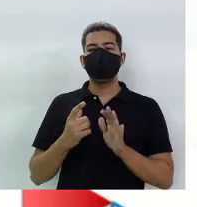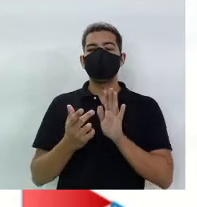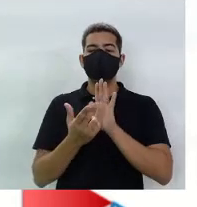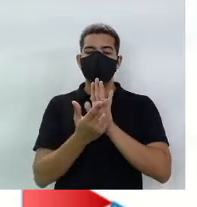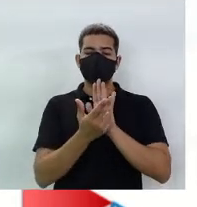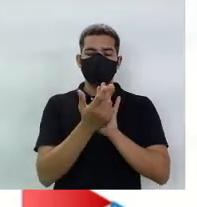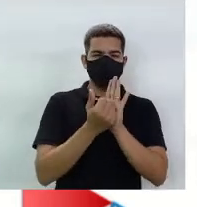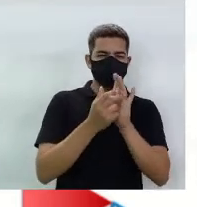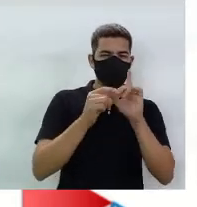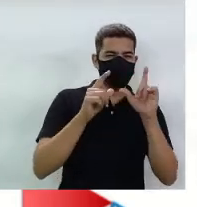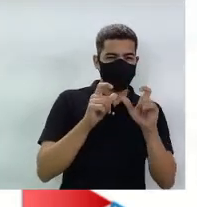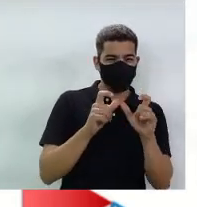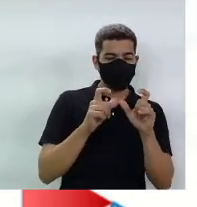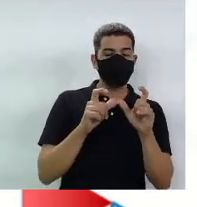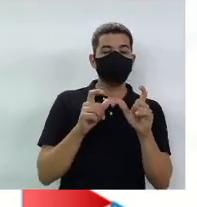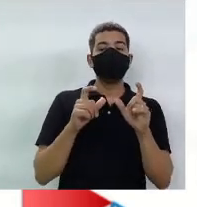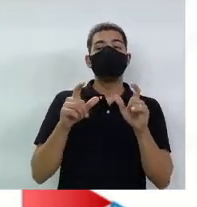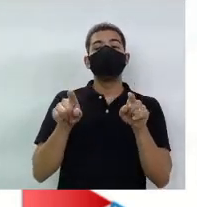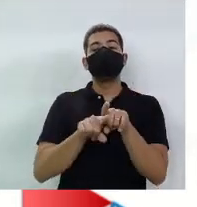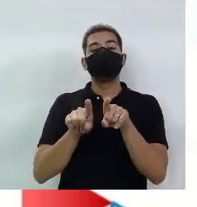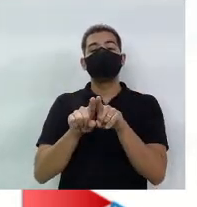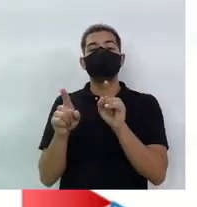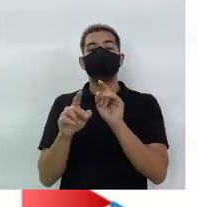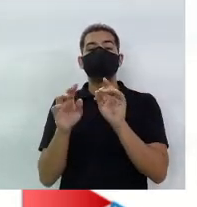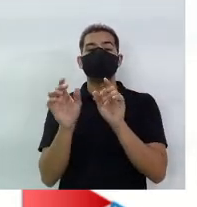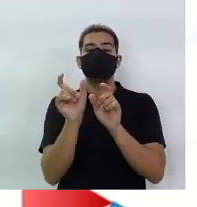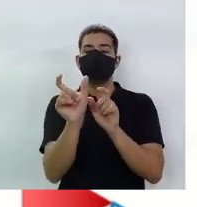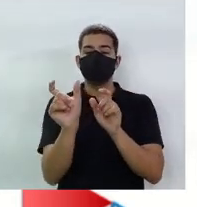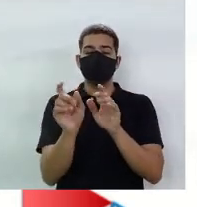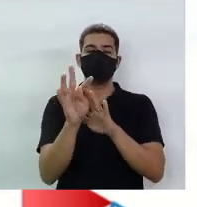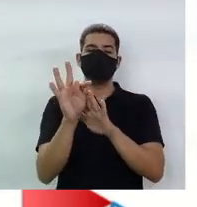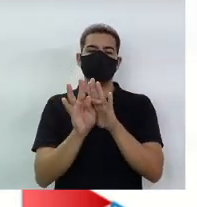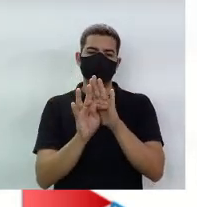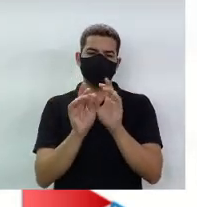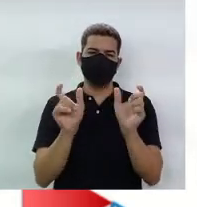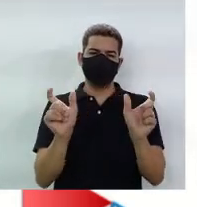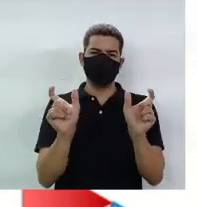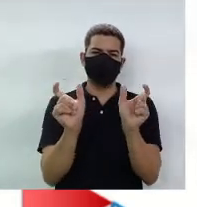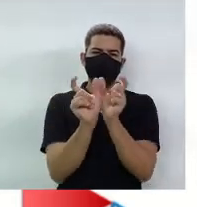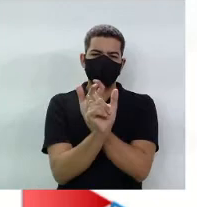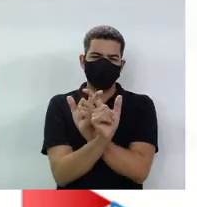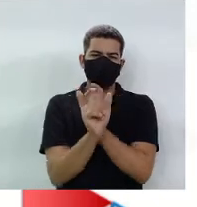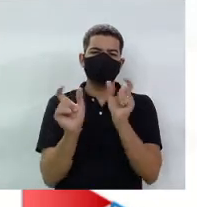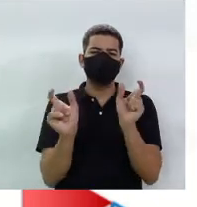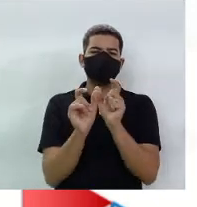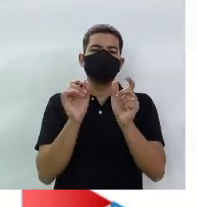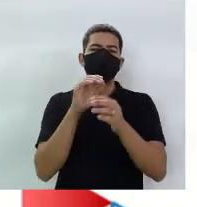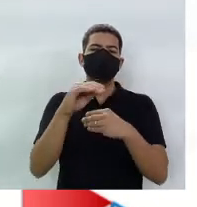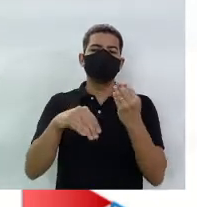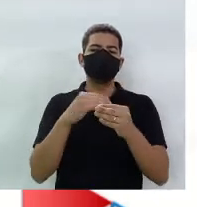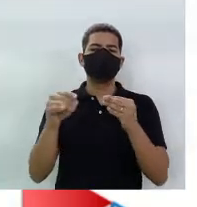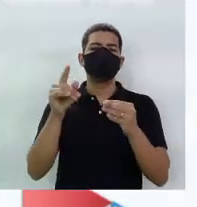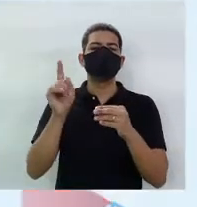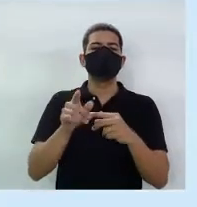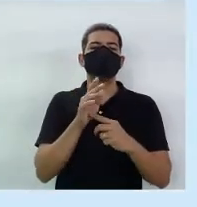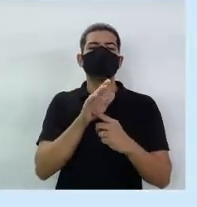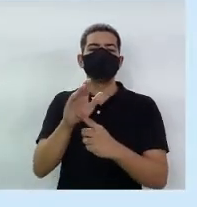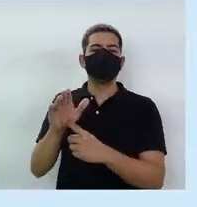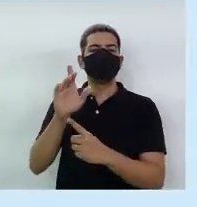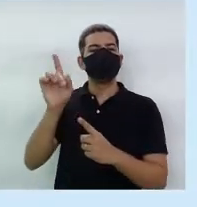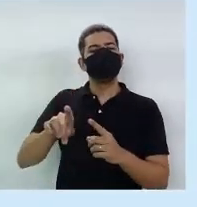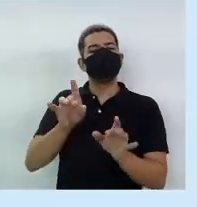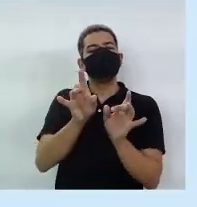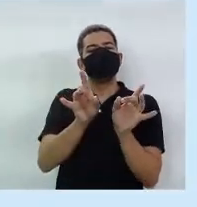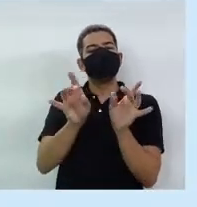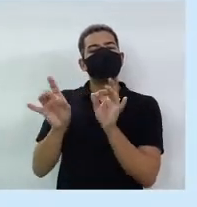Vejam só que o verbal e o não verbal, eles pretendem o quê? Transmitir uma ideia que é o quê?